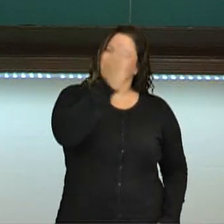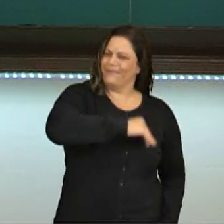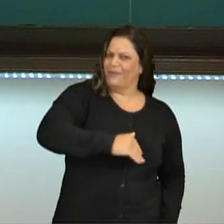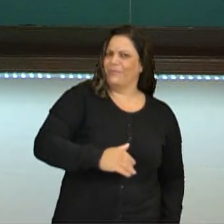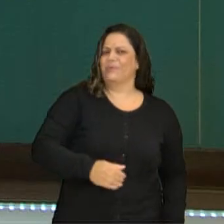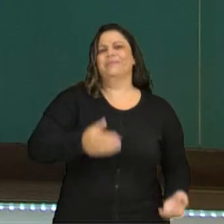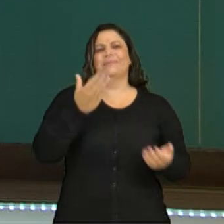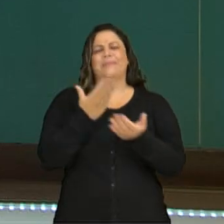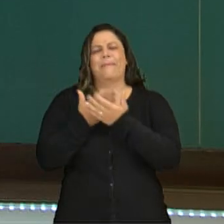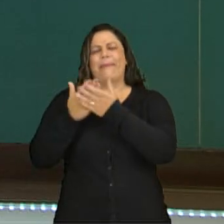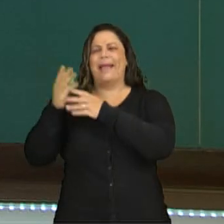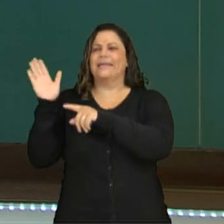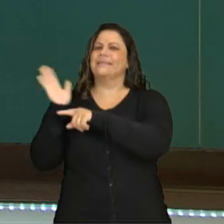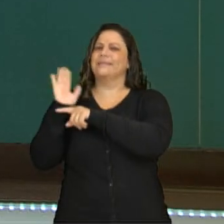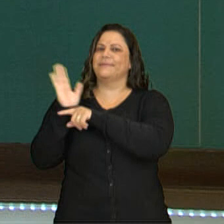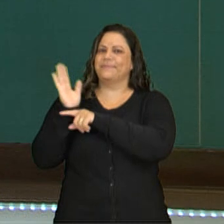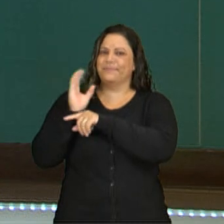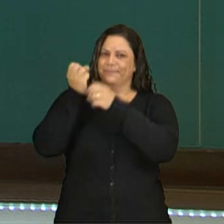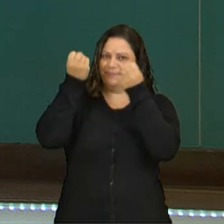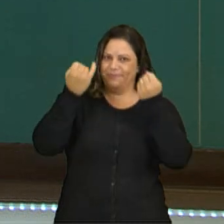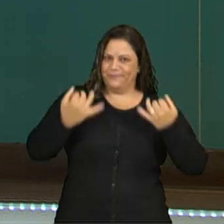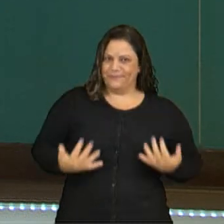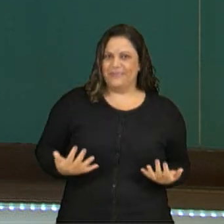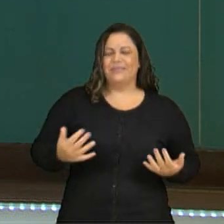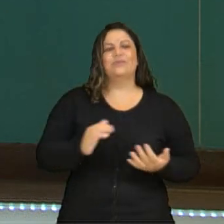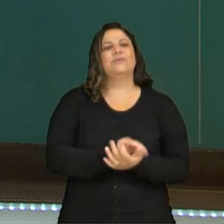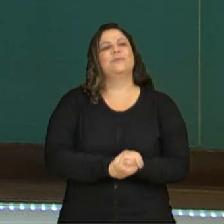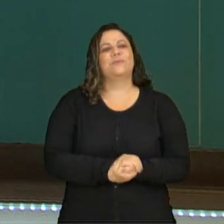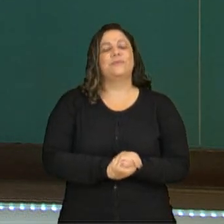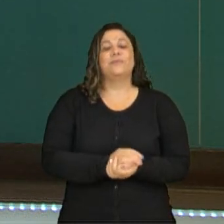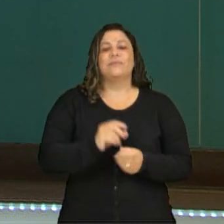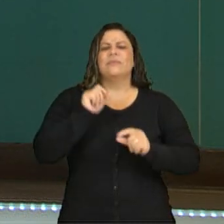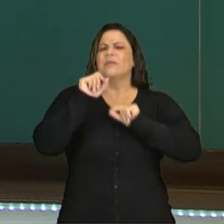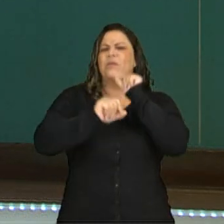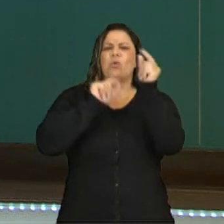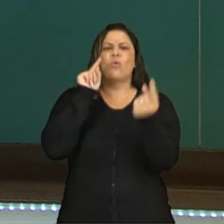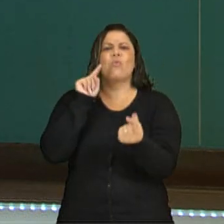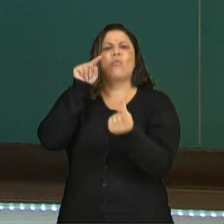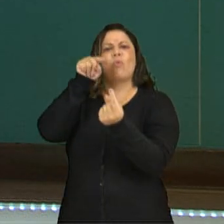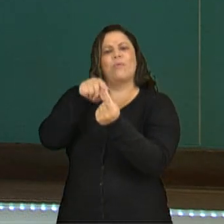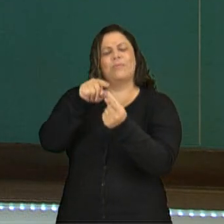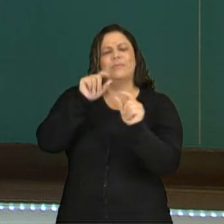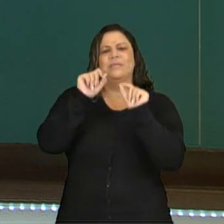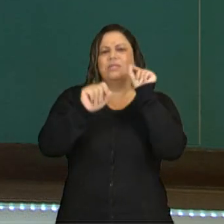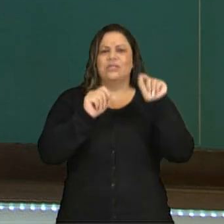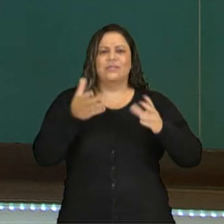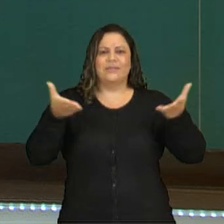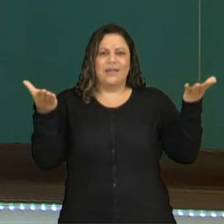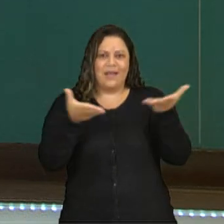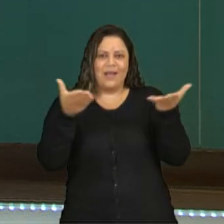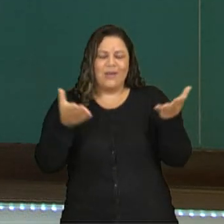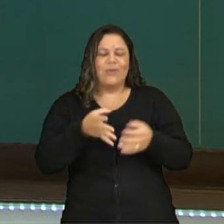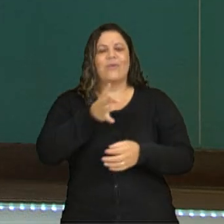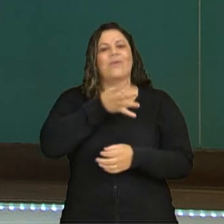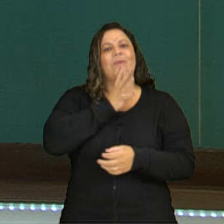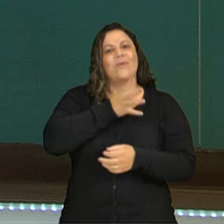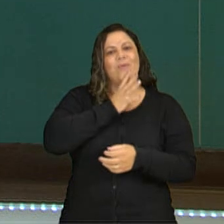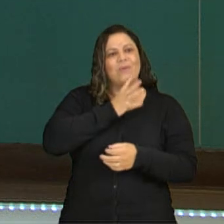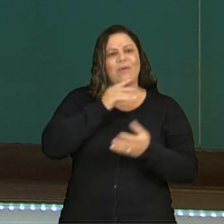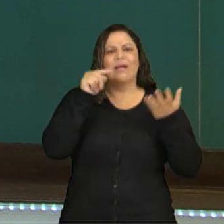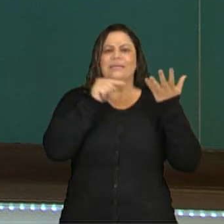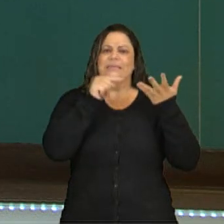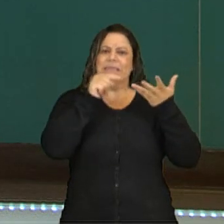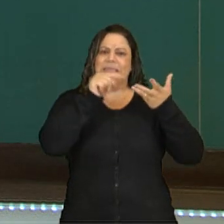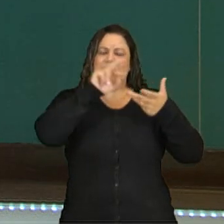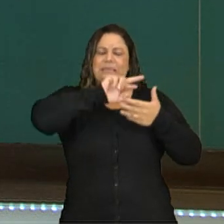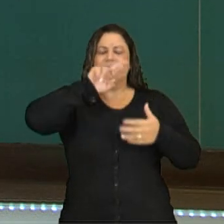para mais um vídeo? Então, nós vamos tratar de conhecer os